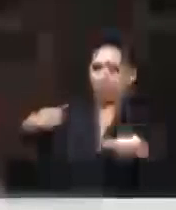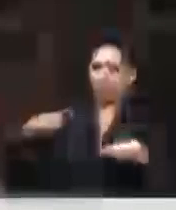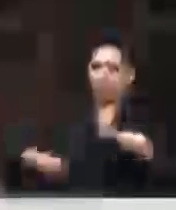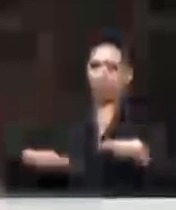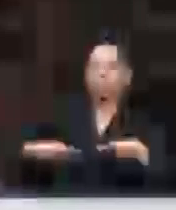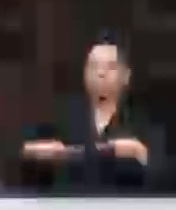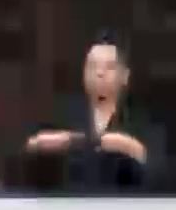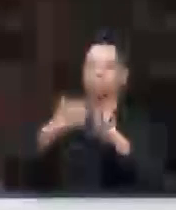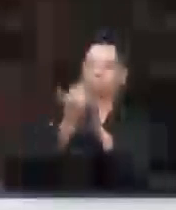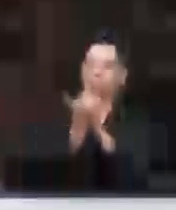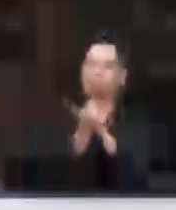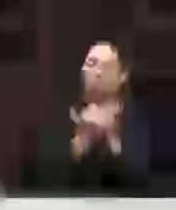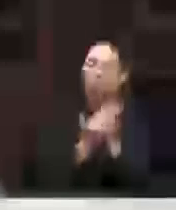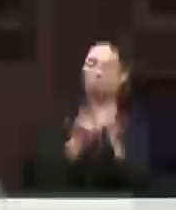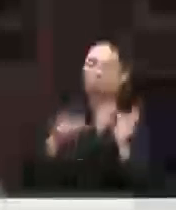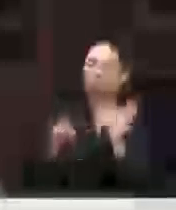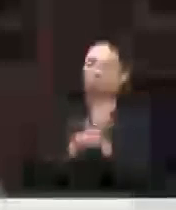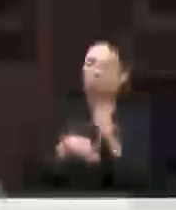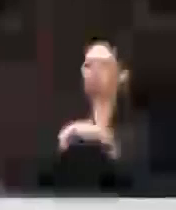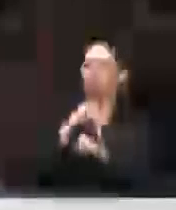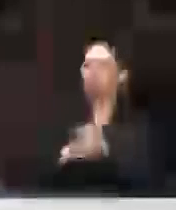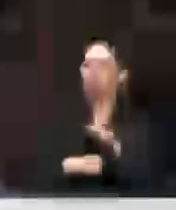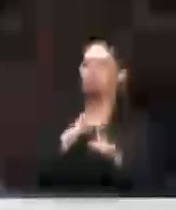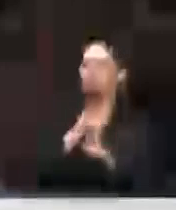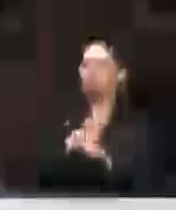sobre o orçamento.